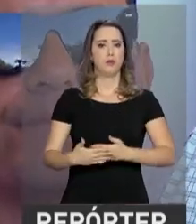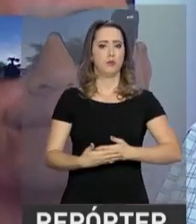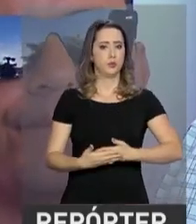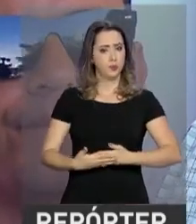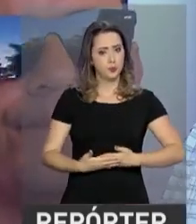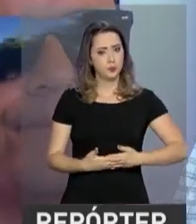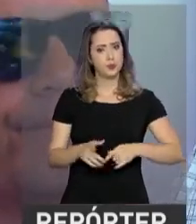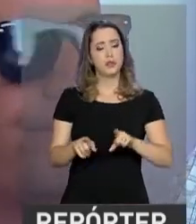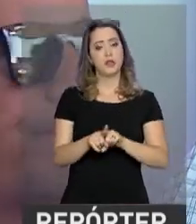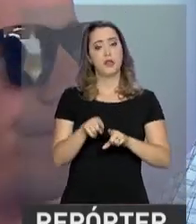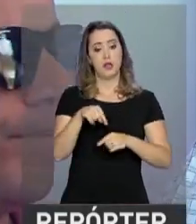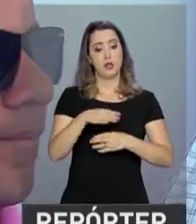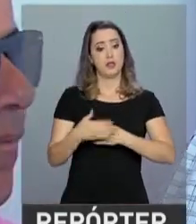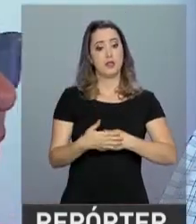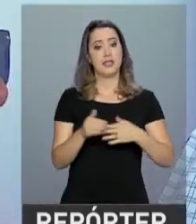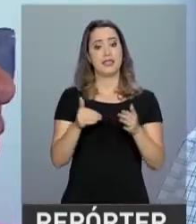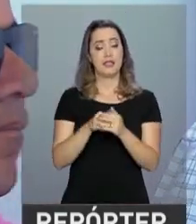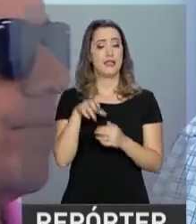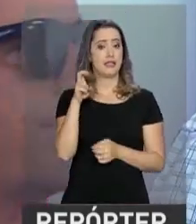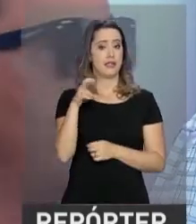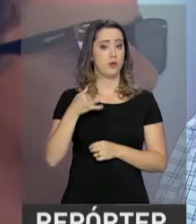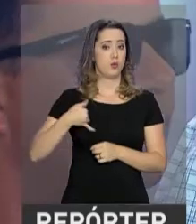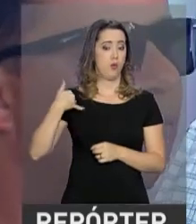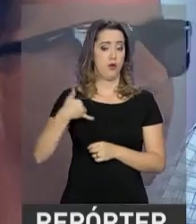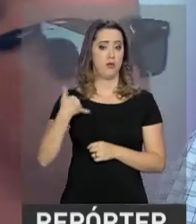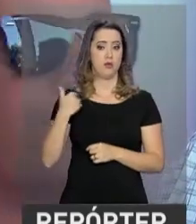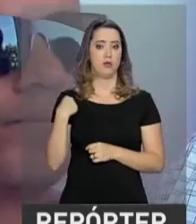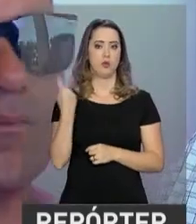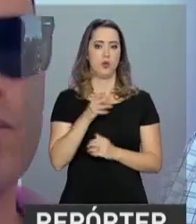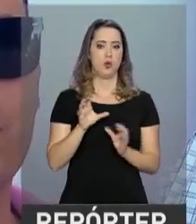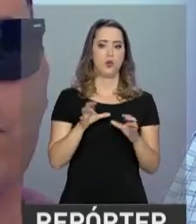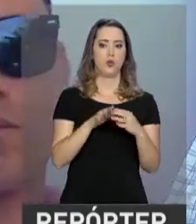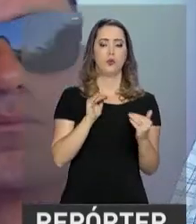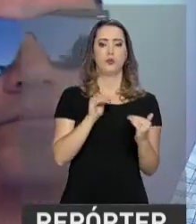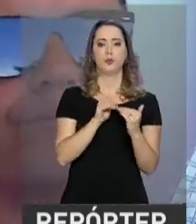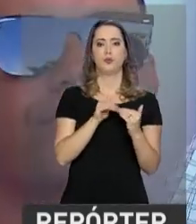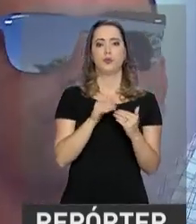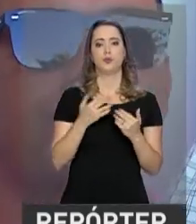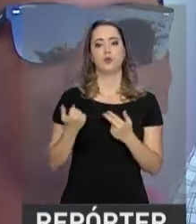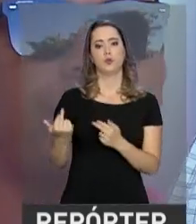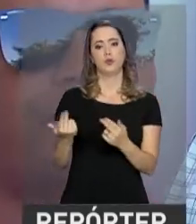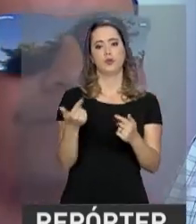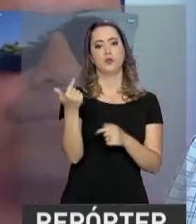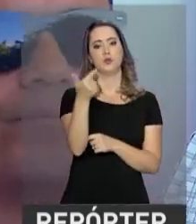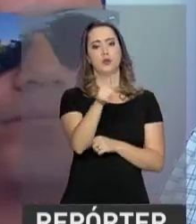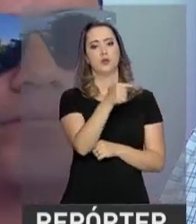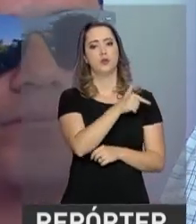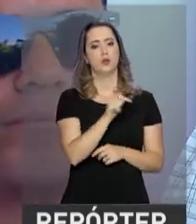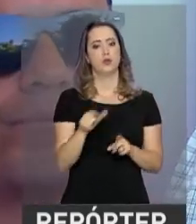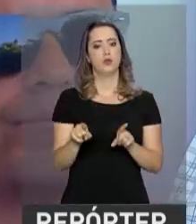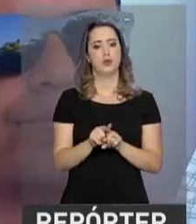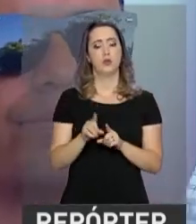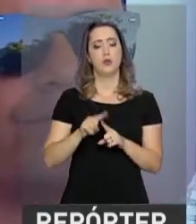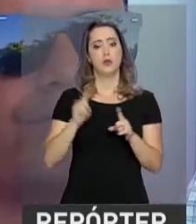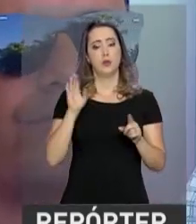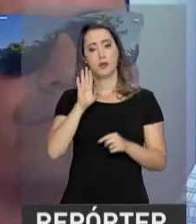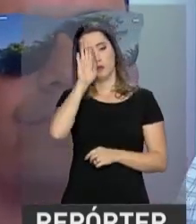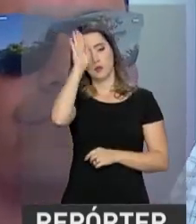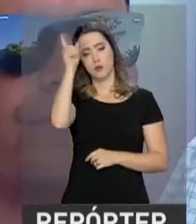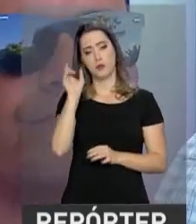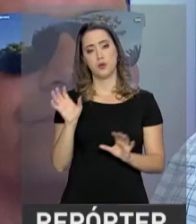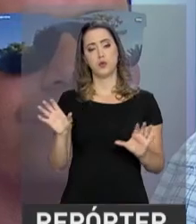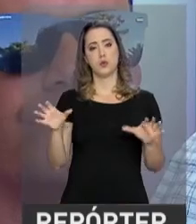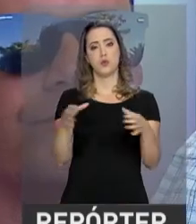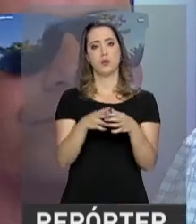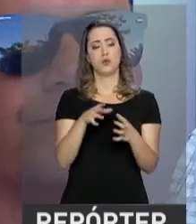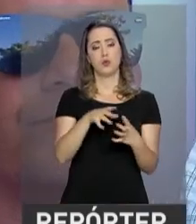e essas crianças até 5 anos é são nosso público alvo no qual outros também mas principalmente